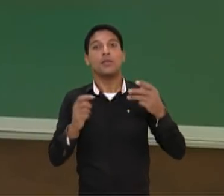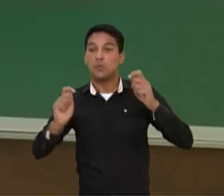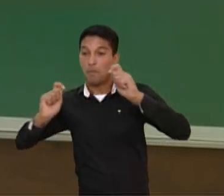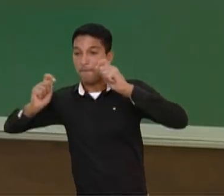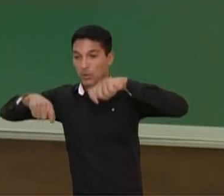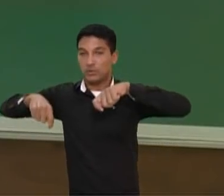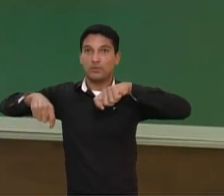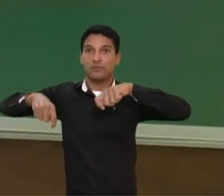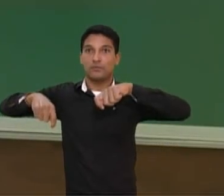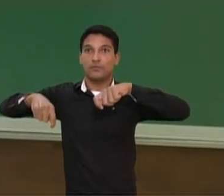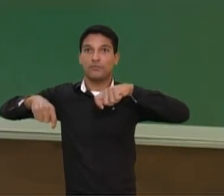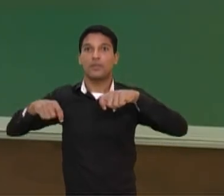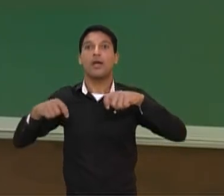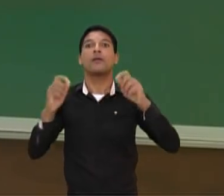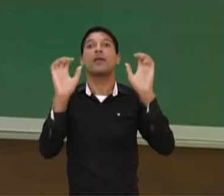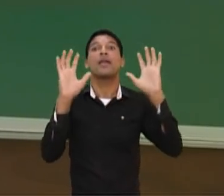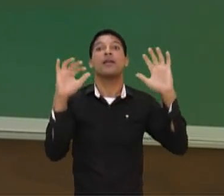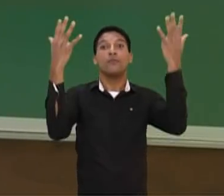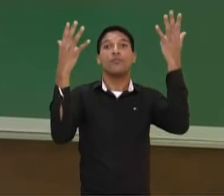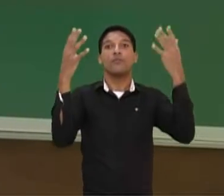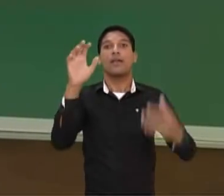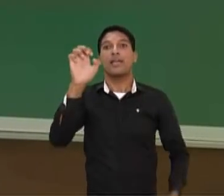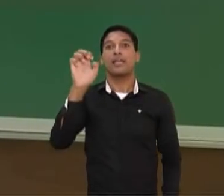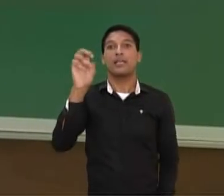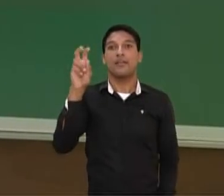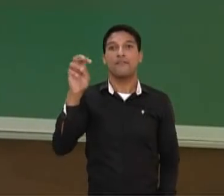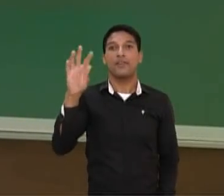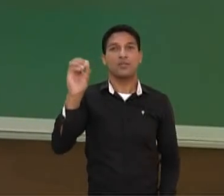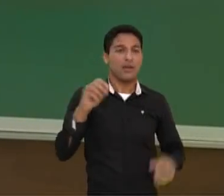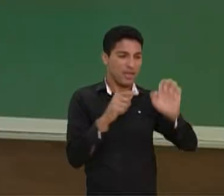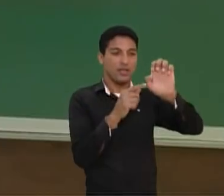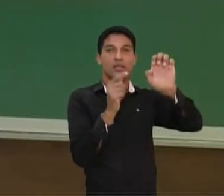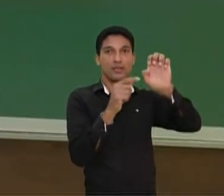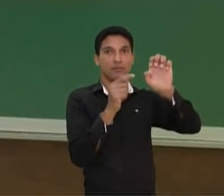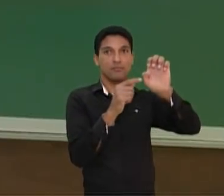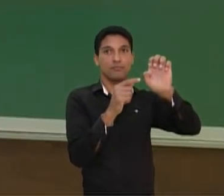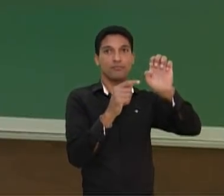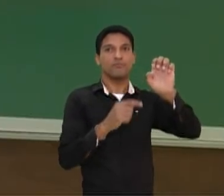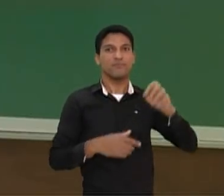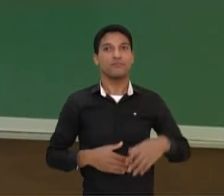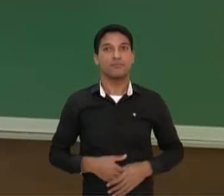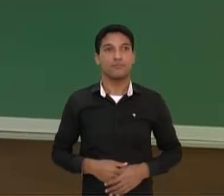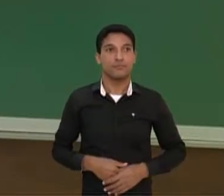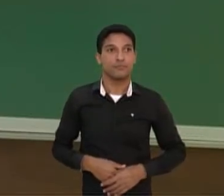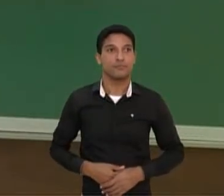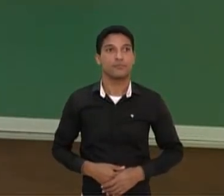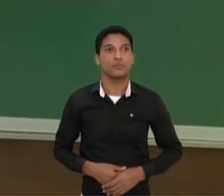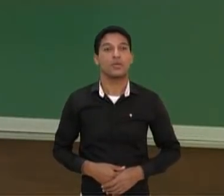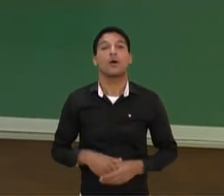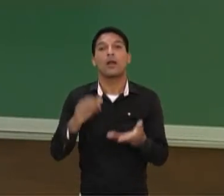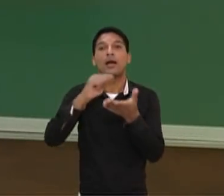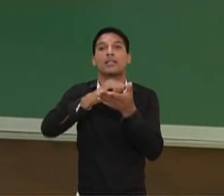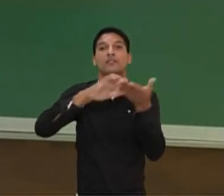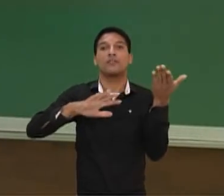possíveis do evento E, tá? Aqui eu coloquei letra E, pode ser qualquer letra também. Deixar aqui um exercício 2 para vocês,